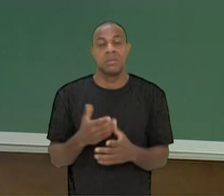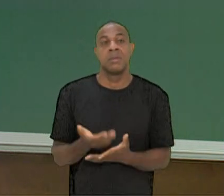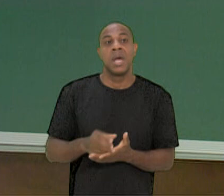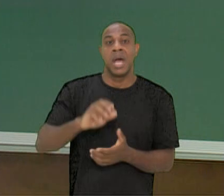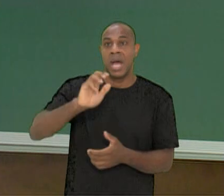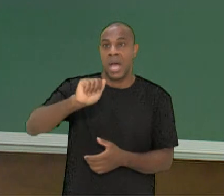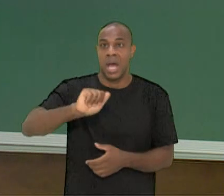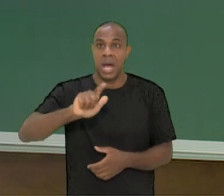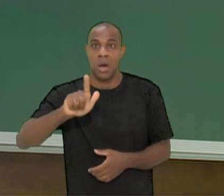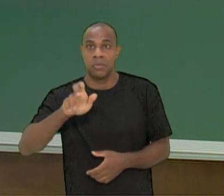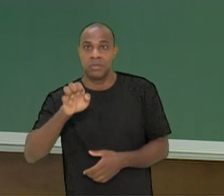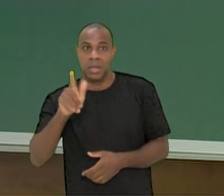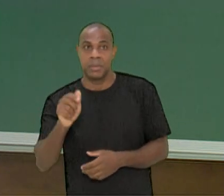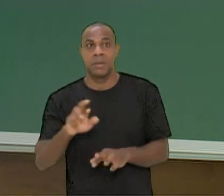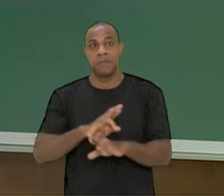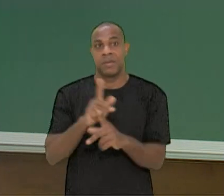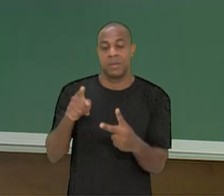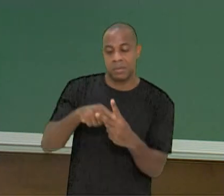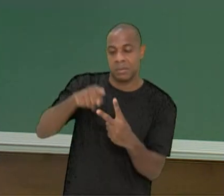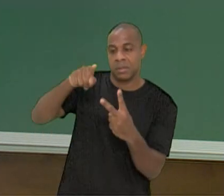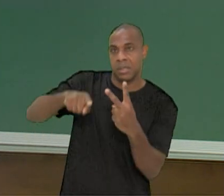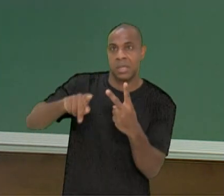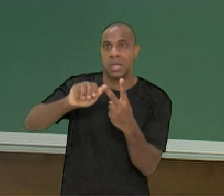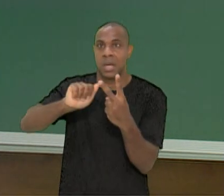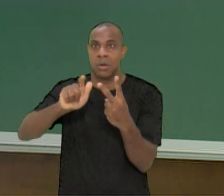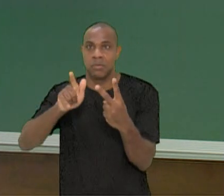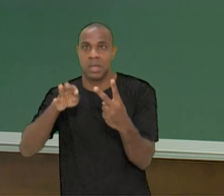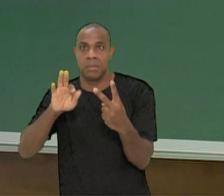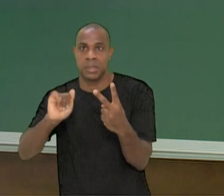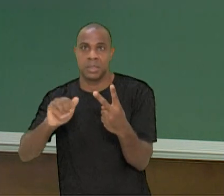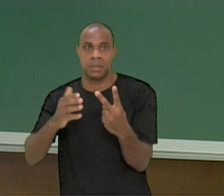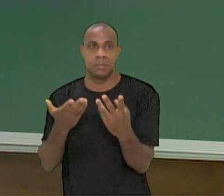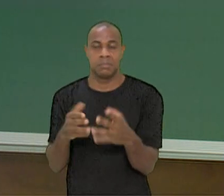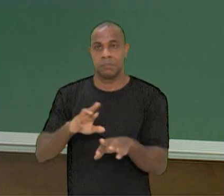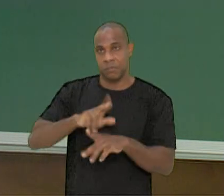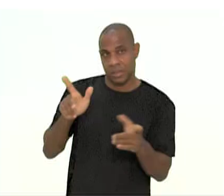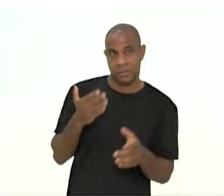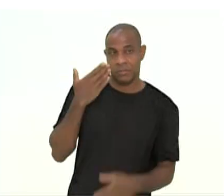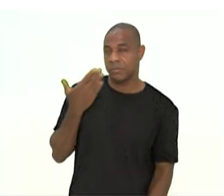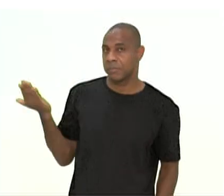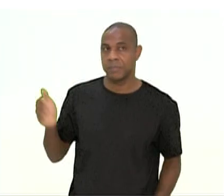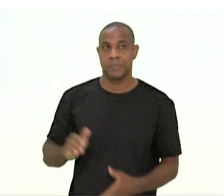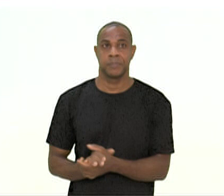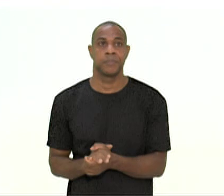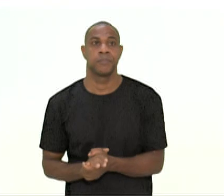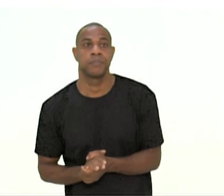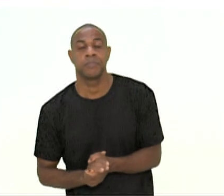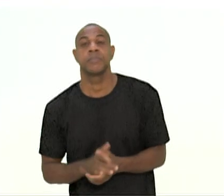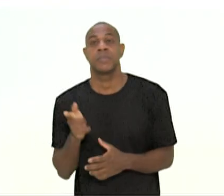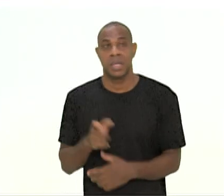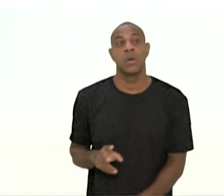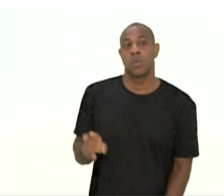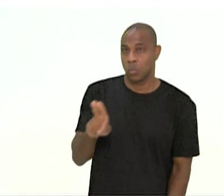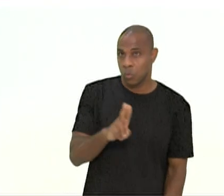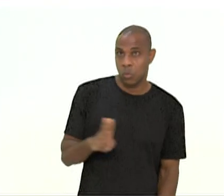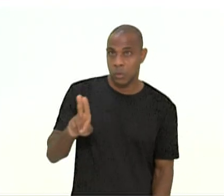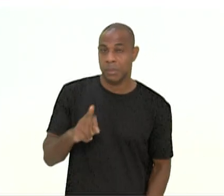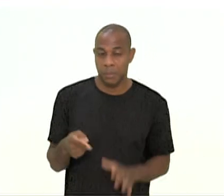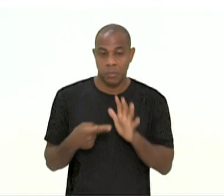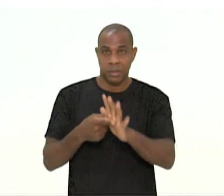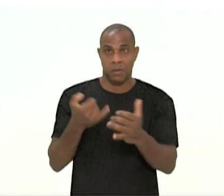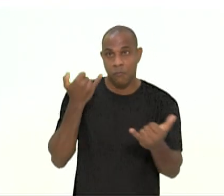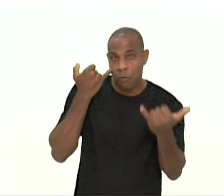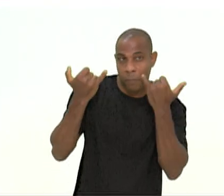disso. Certo? Vamos continuando então. As expressões algébricas, elas são úteis para generalizar